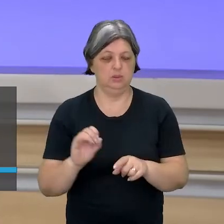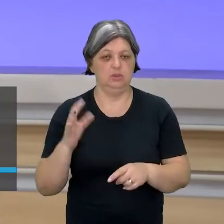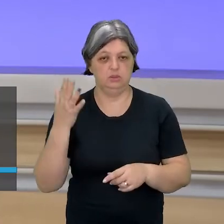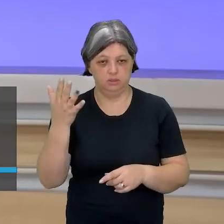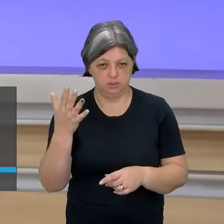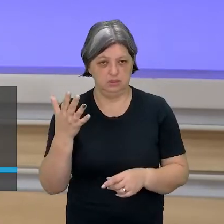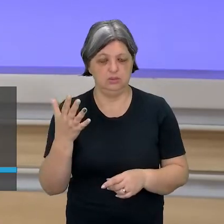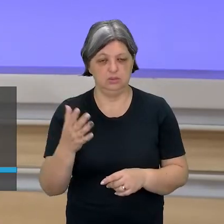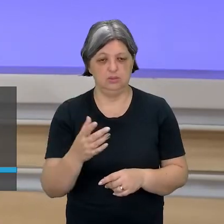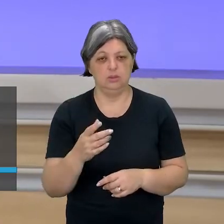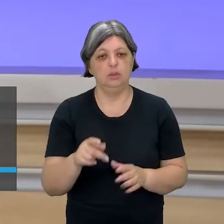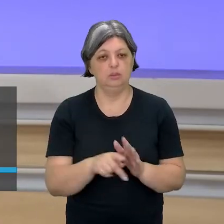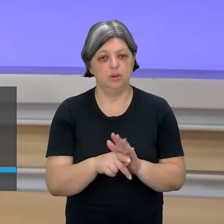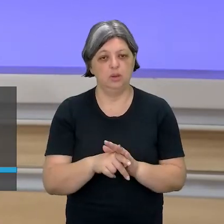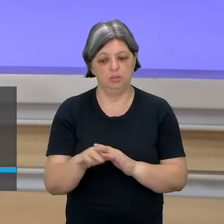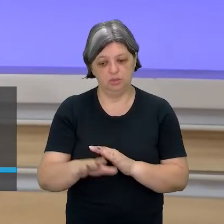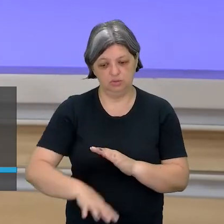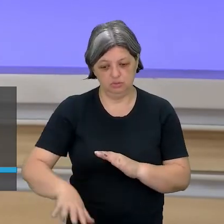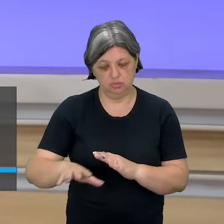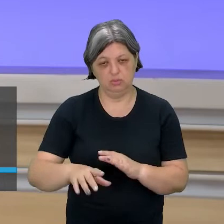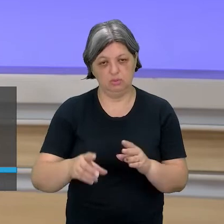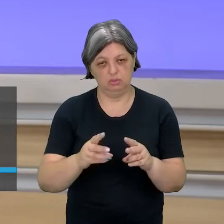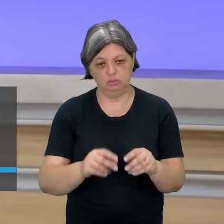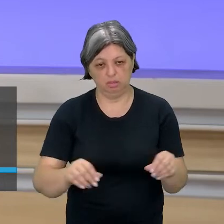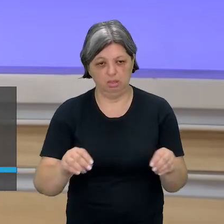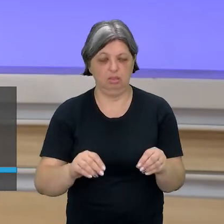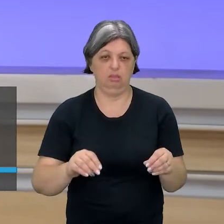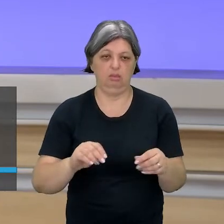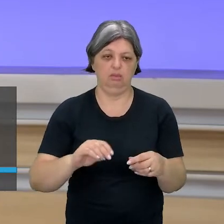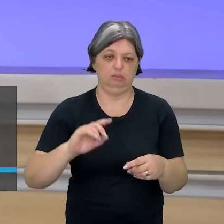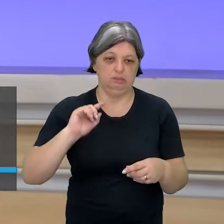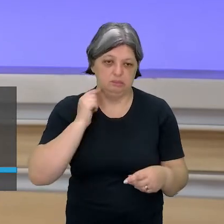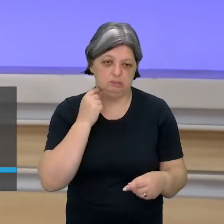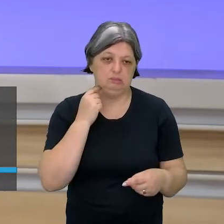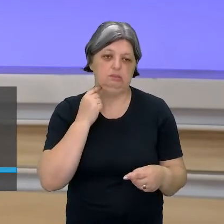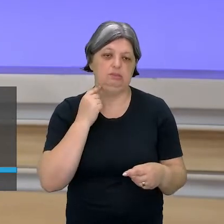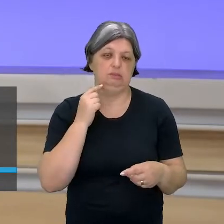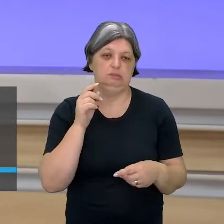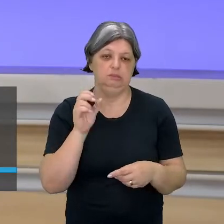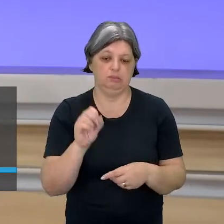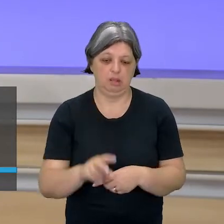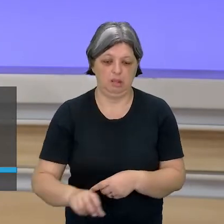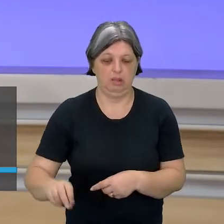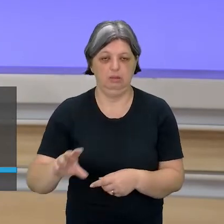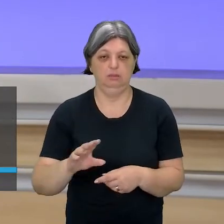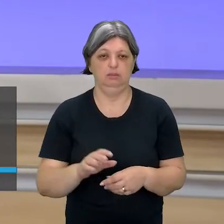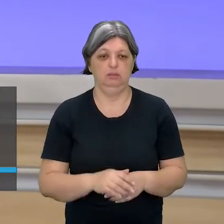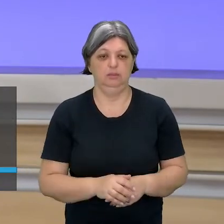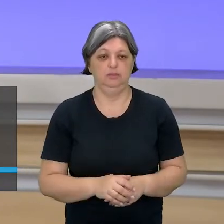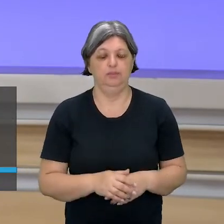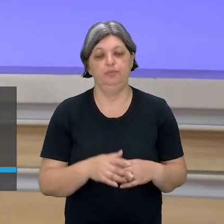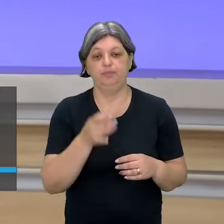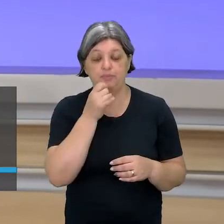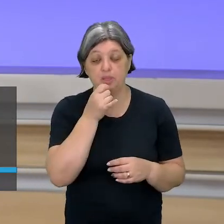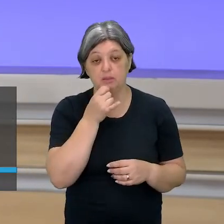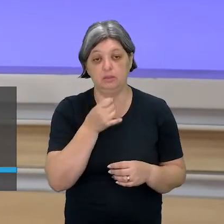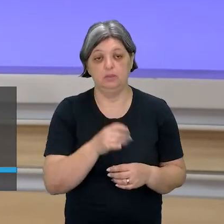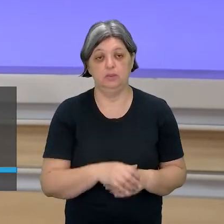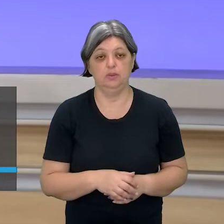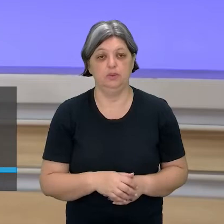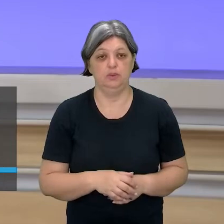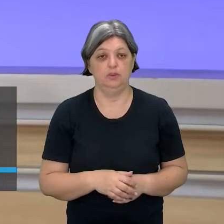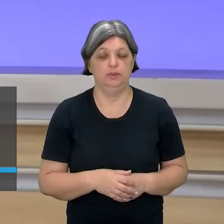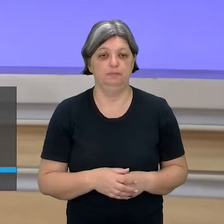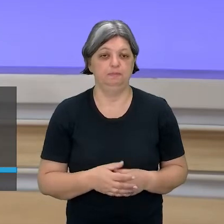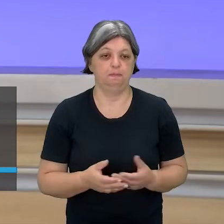com ambientes degradados de maneira geral, quando esses ambientes deixam, por exemplo, de serem